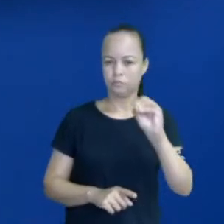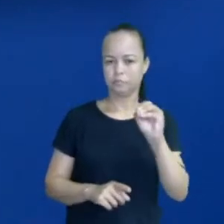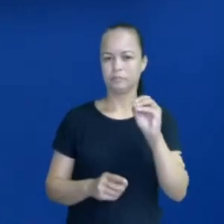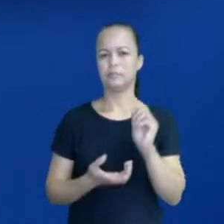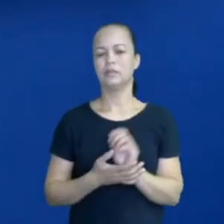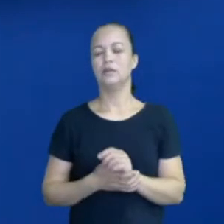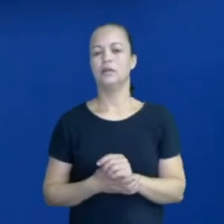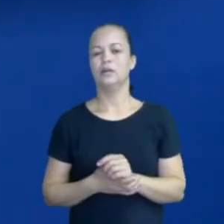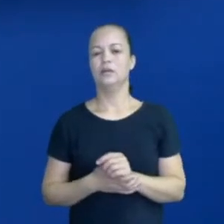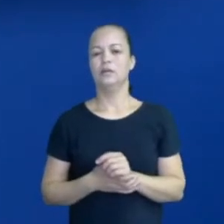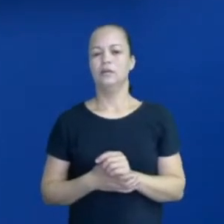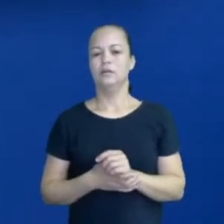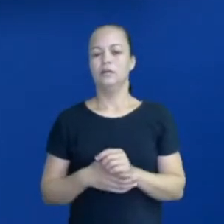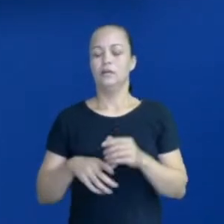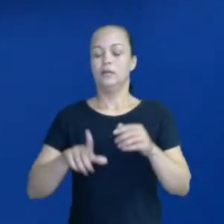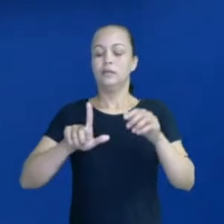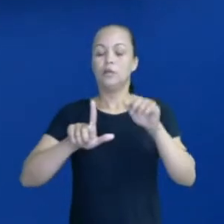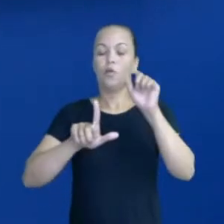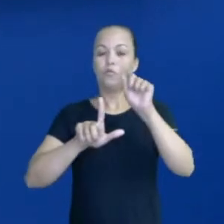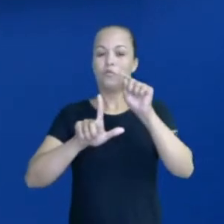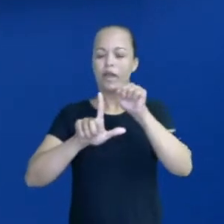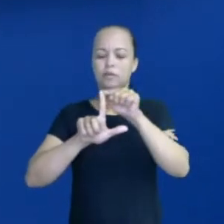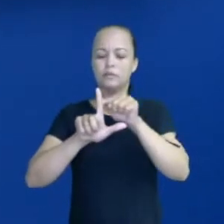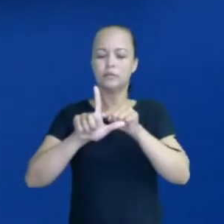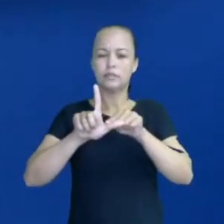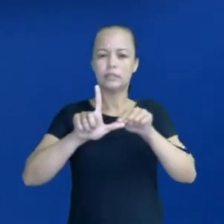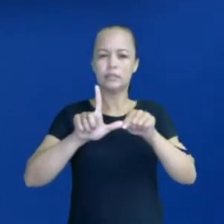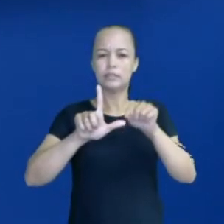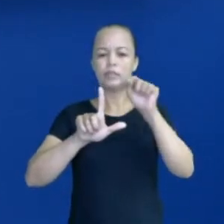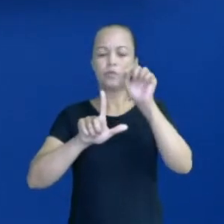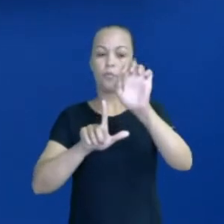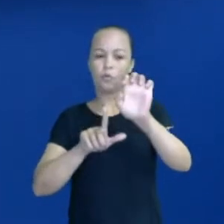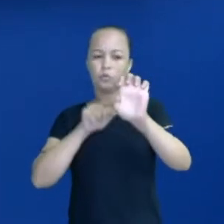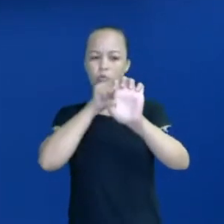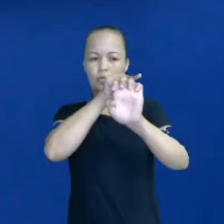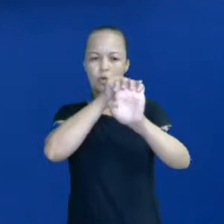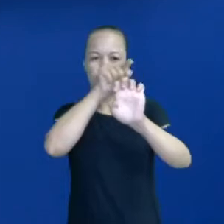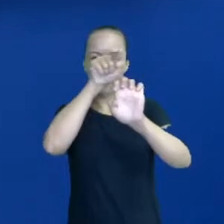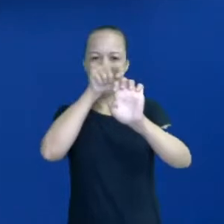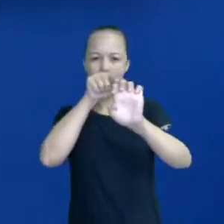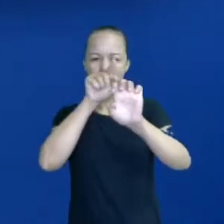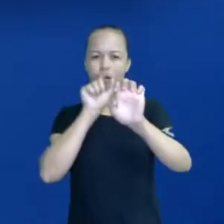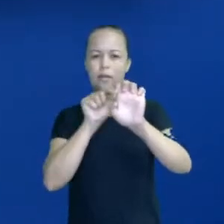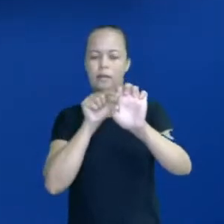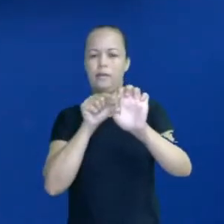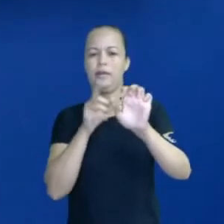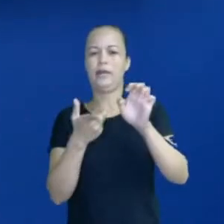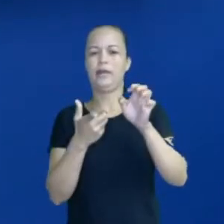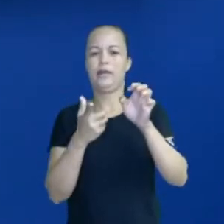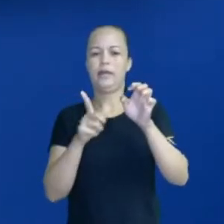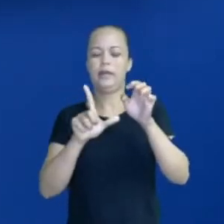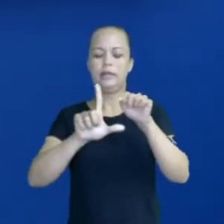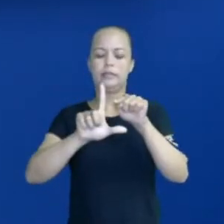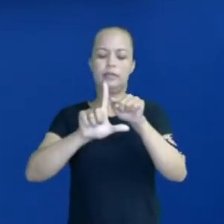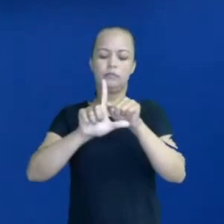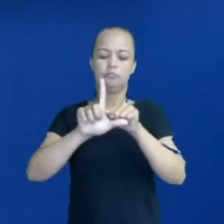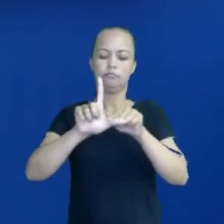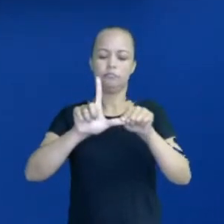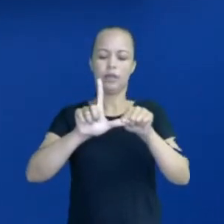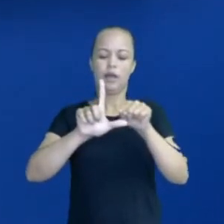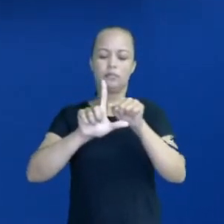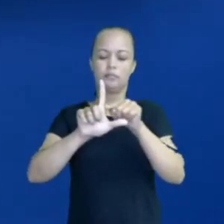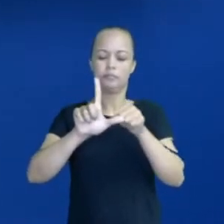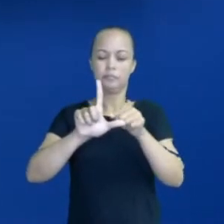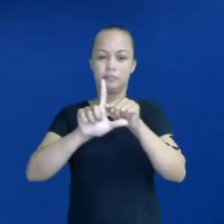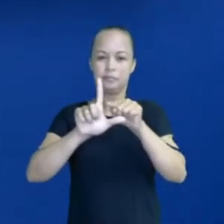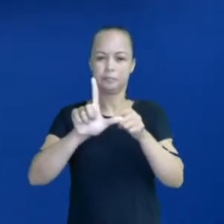do ângulo é o ponto E, que eu não botei a letrinha, mas é esse ponto de intersecção aqui entre as duas semirretas,